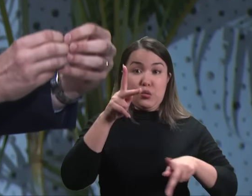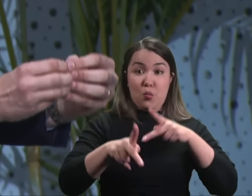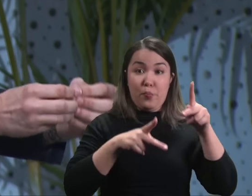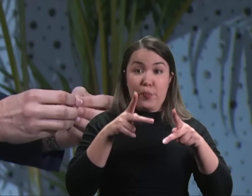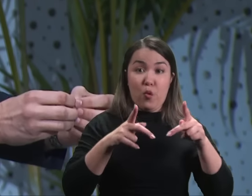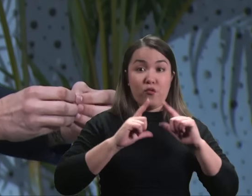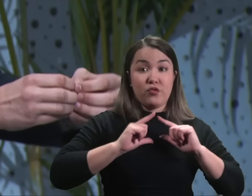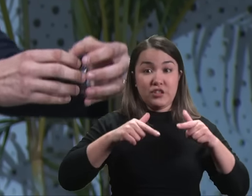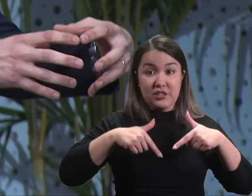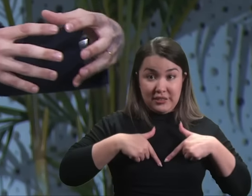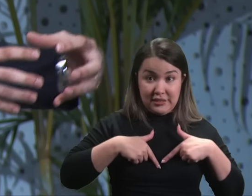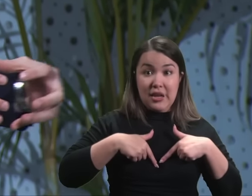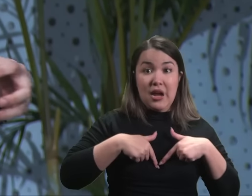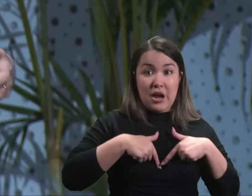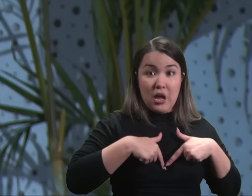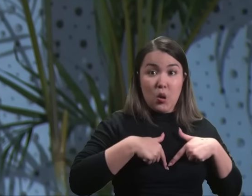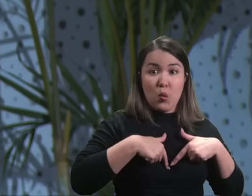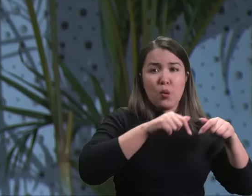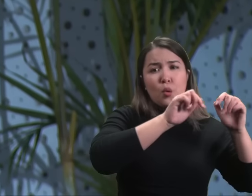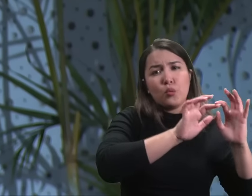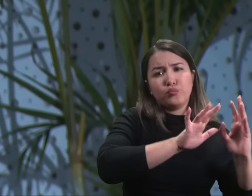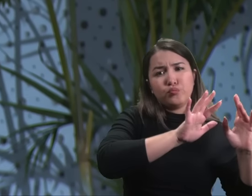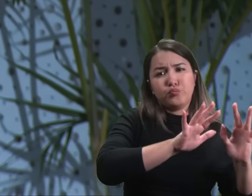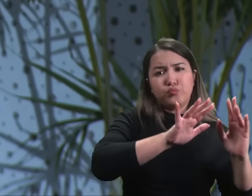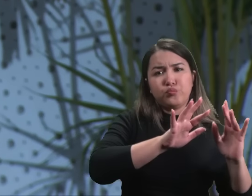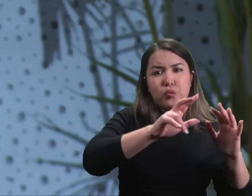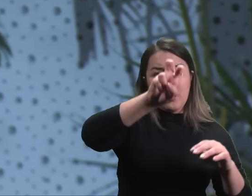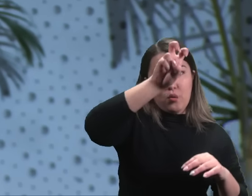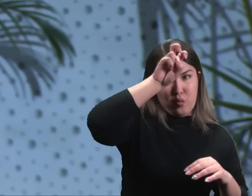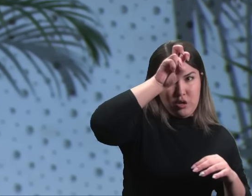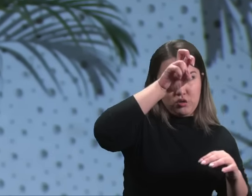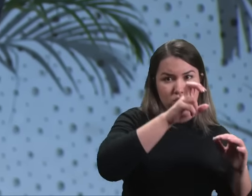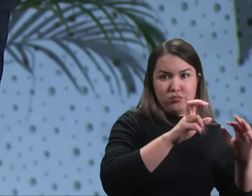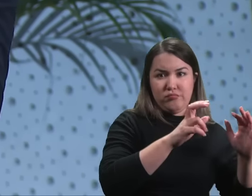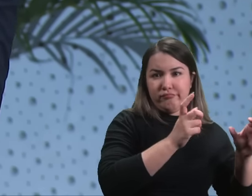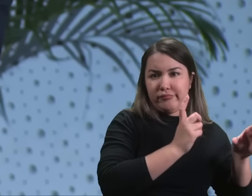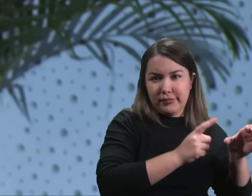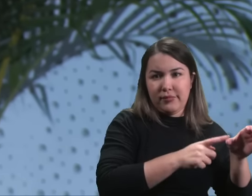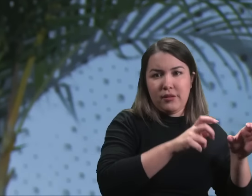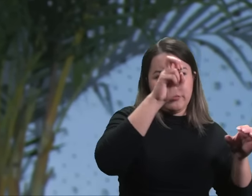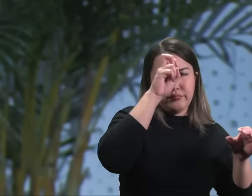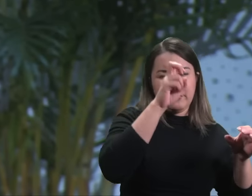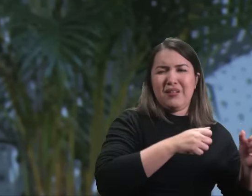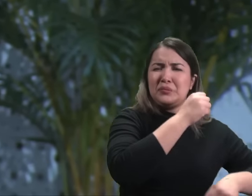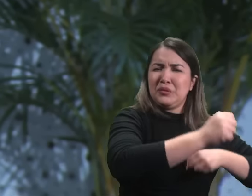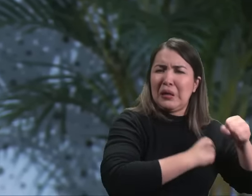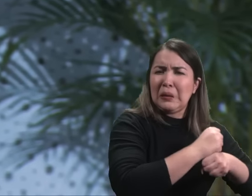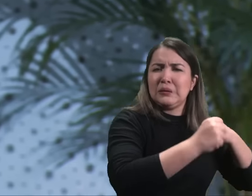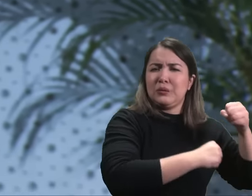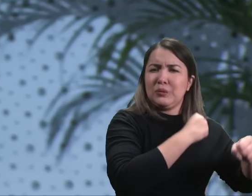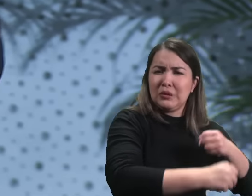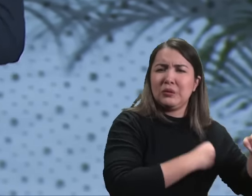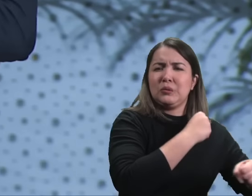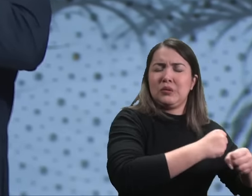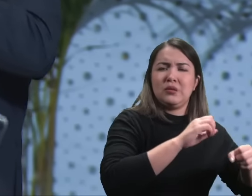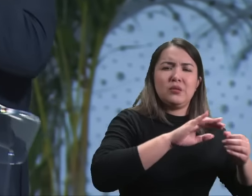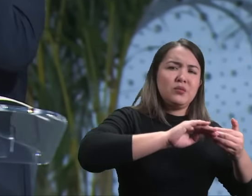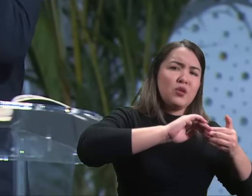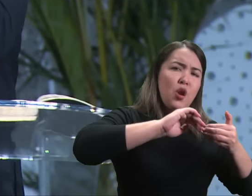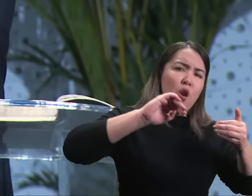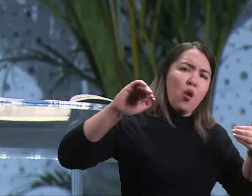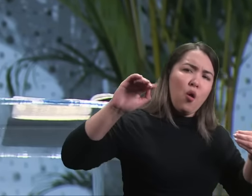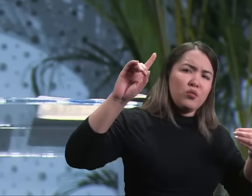antigo Israel sai do Egito depois de haver passado anos e anos longe de Deus